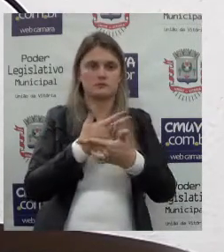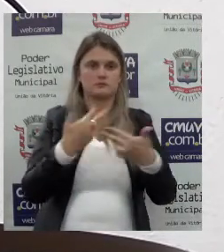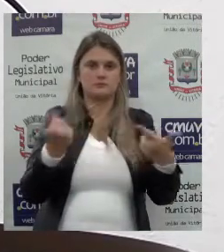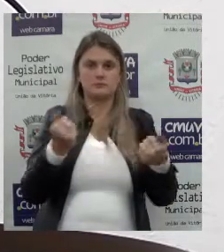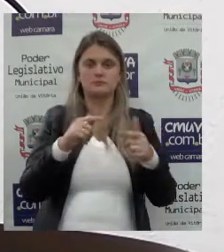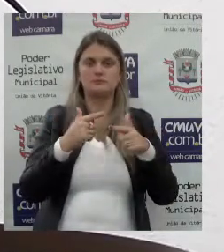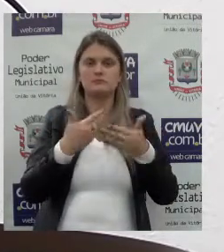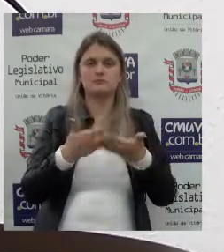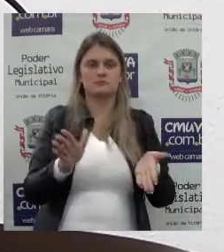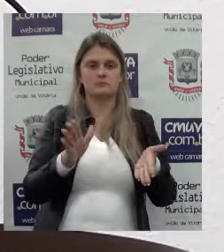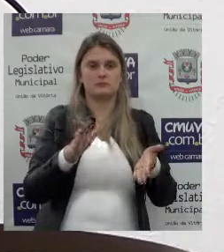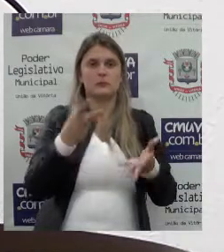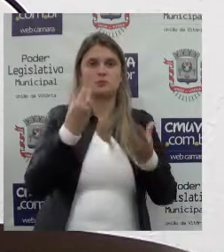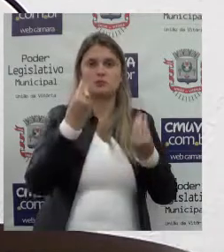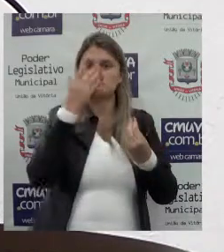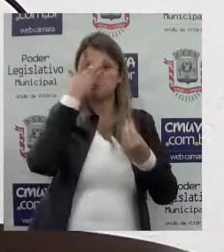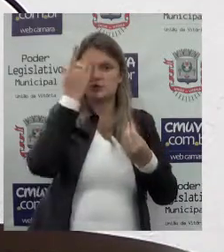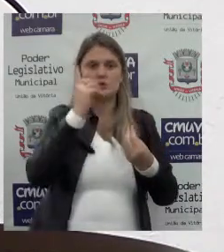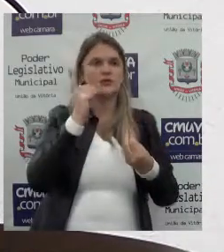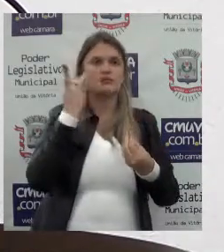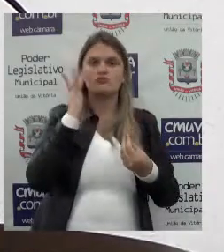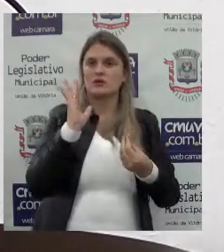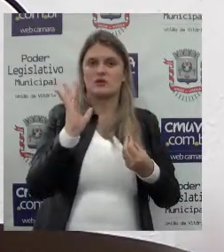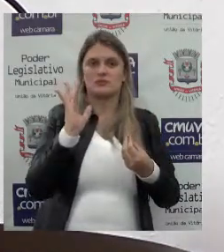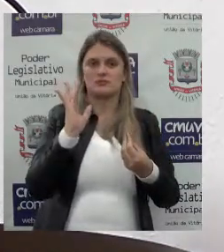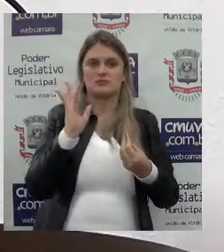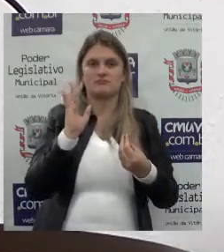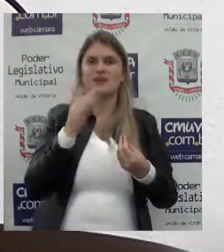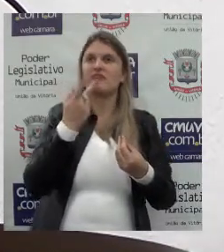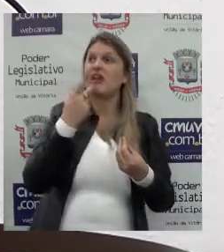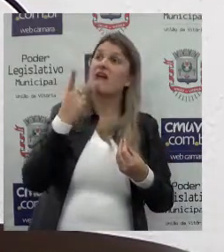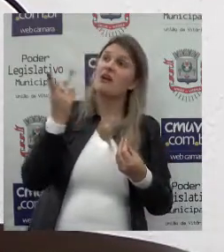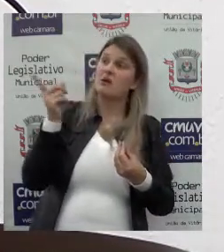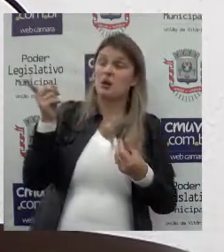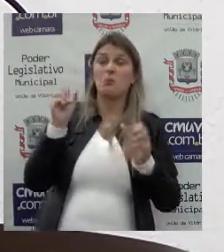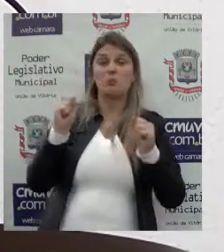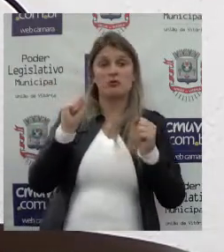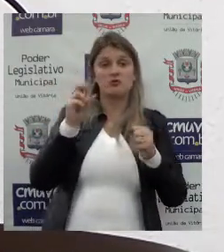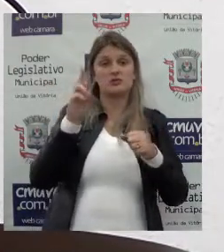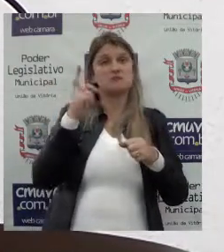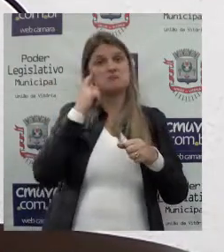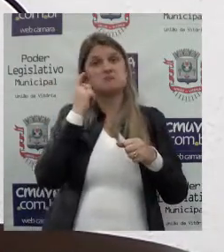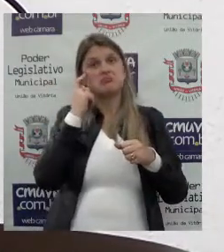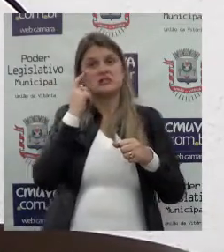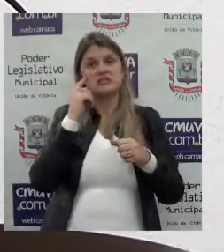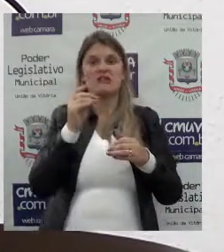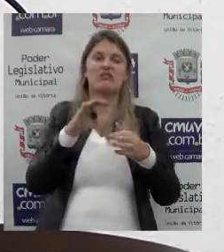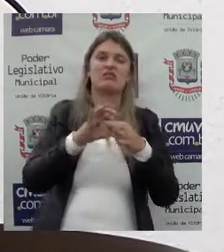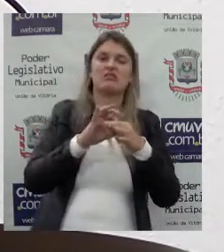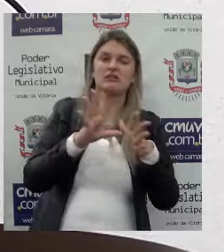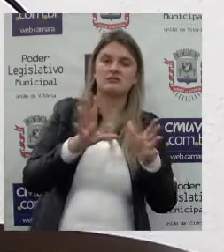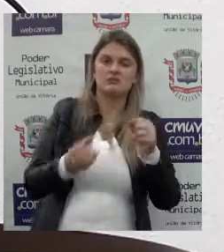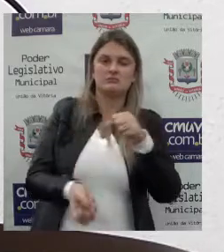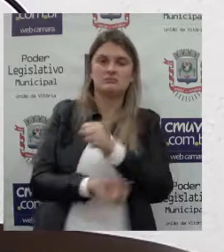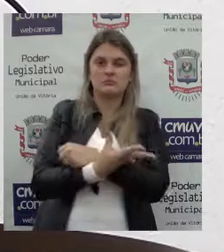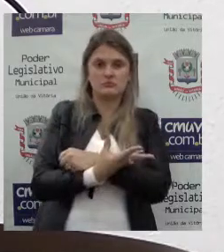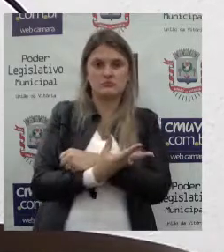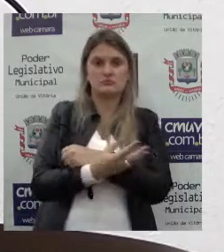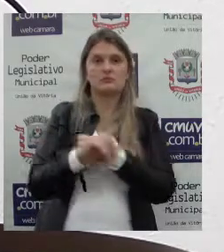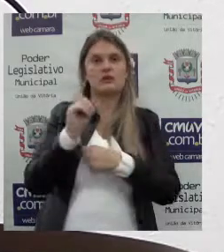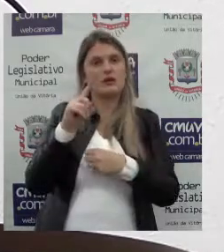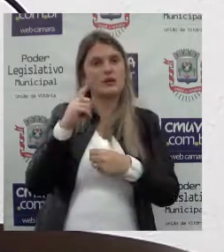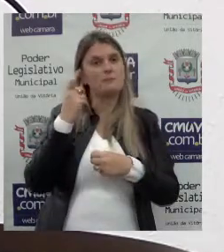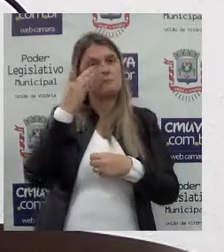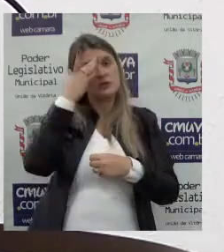função. Qualquer servidor público perde a função. E muita gente não sabe disso. Ah, mas ele podia ter usado bom senso. Então,